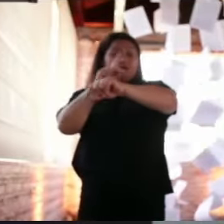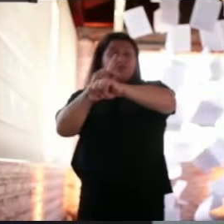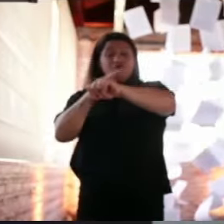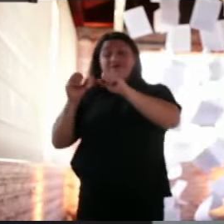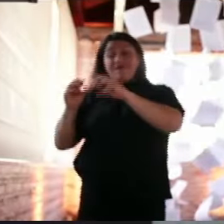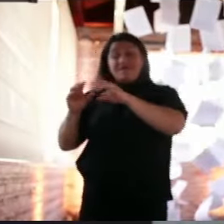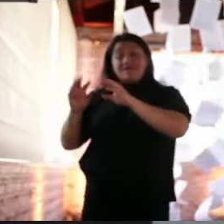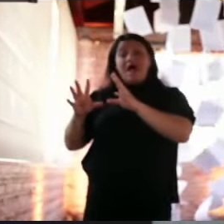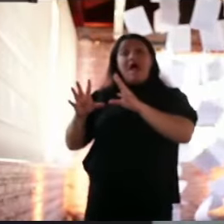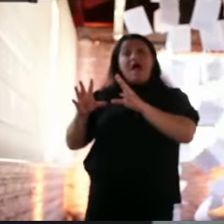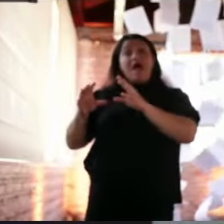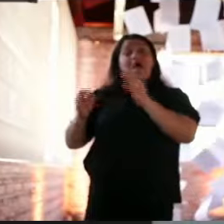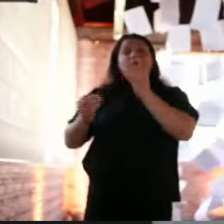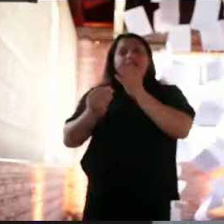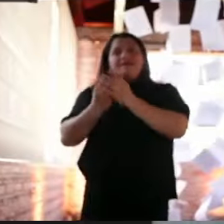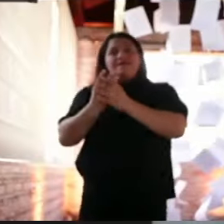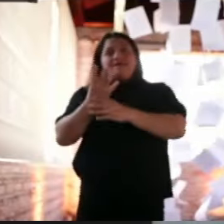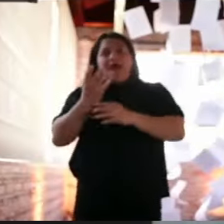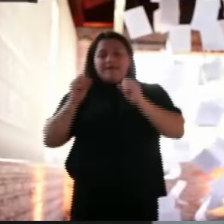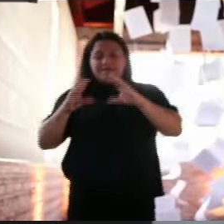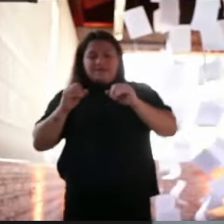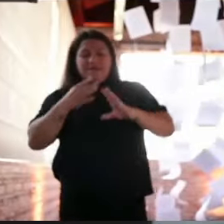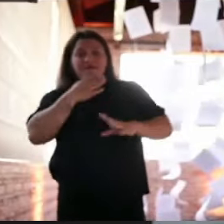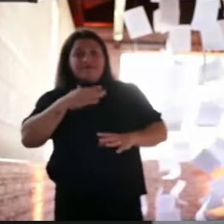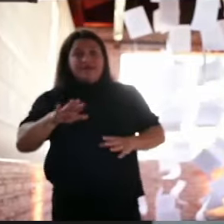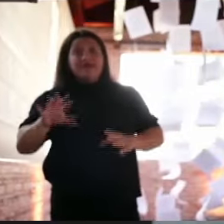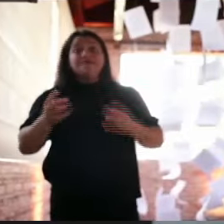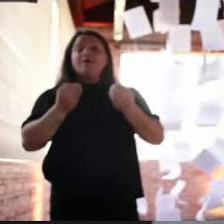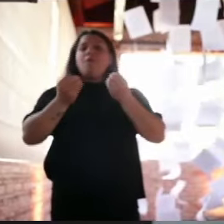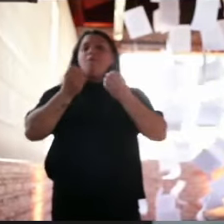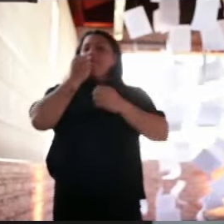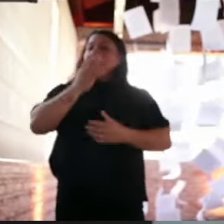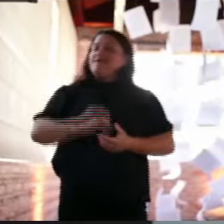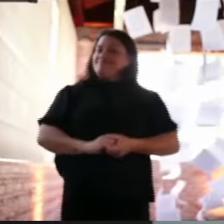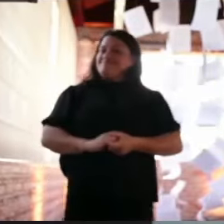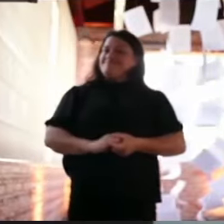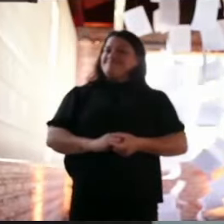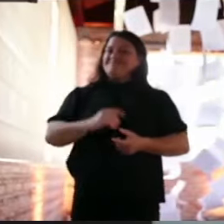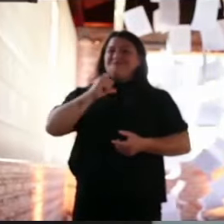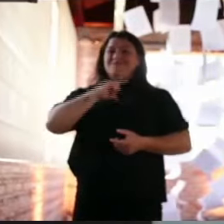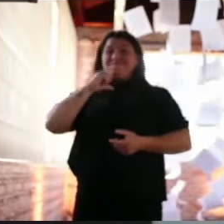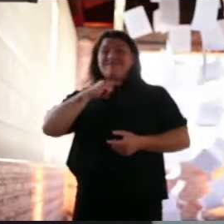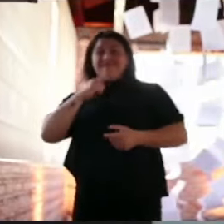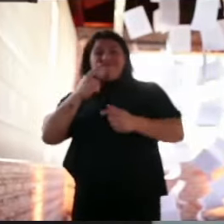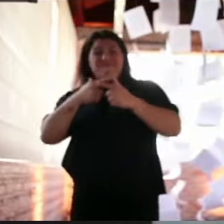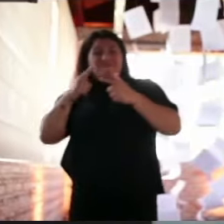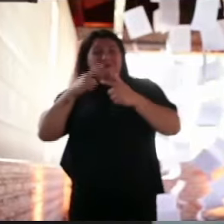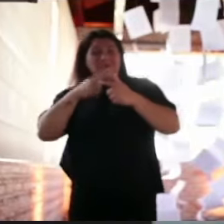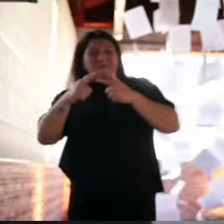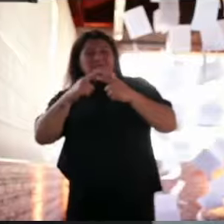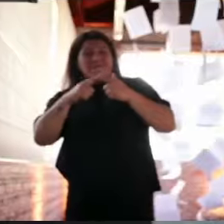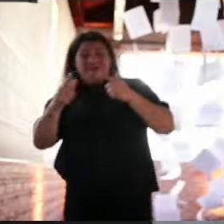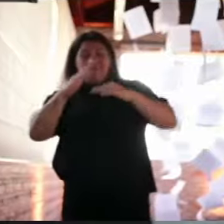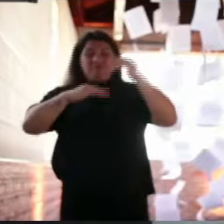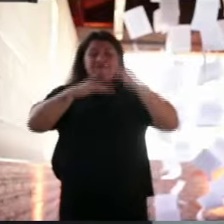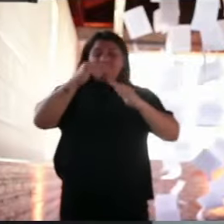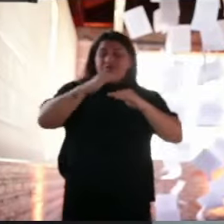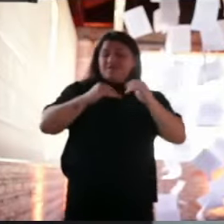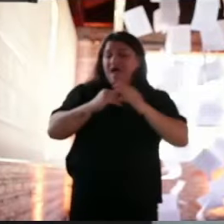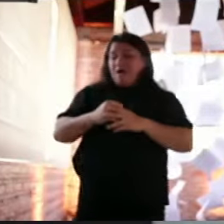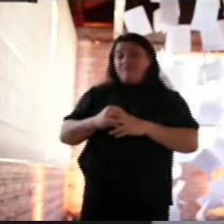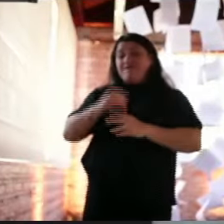a criar essa criança direito e isso criou uma paranoia do especialista que vai te dizer qual